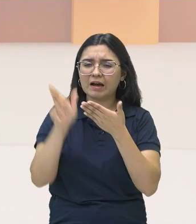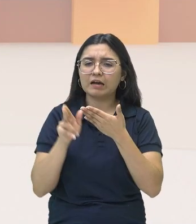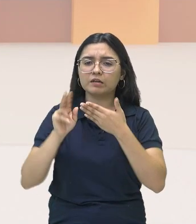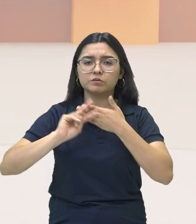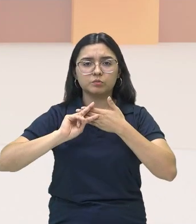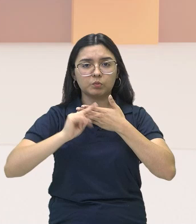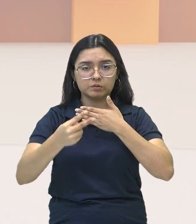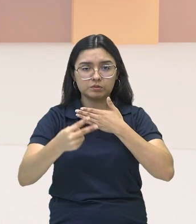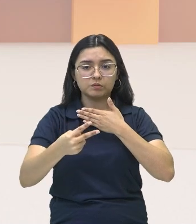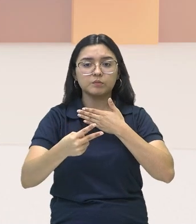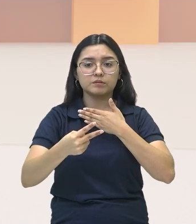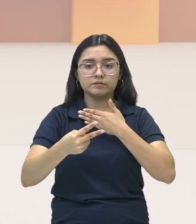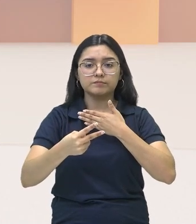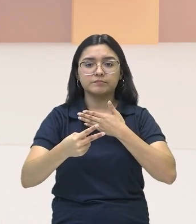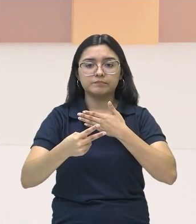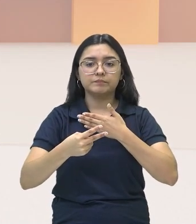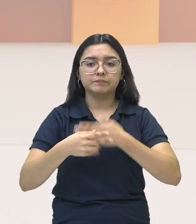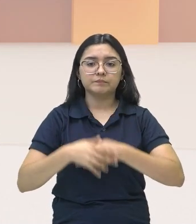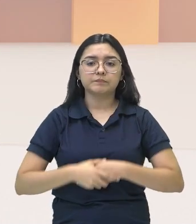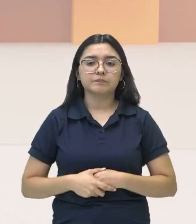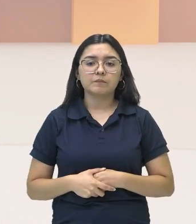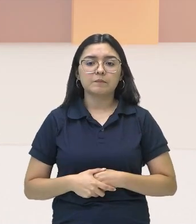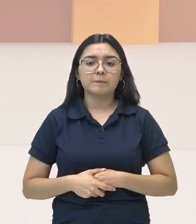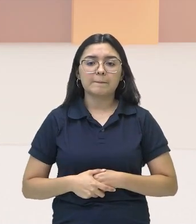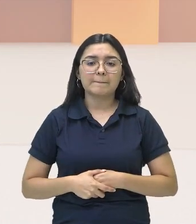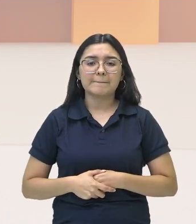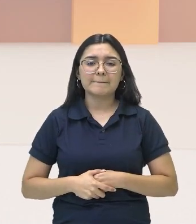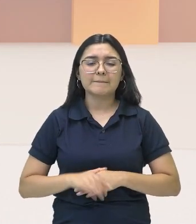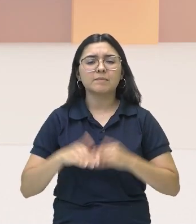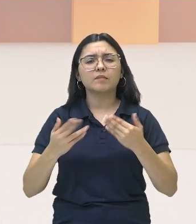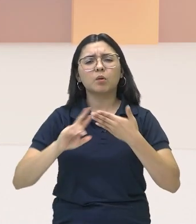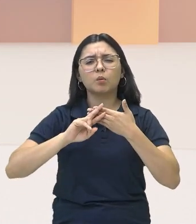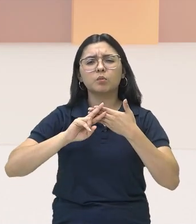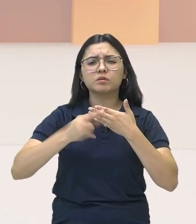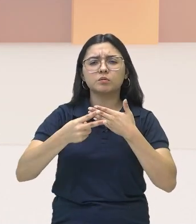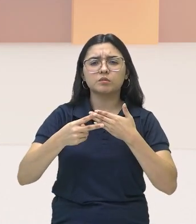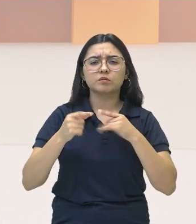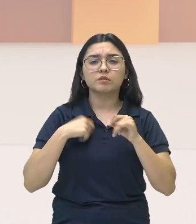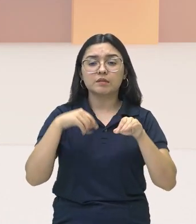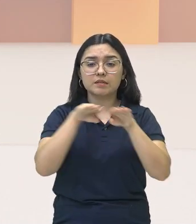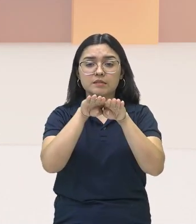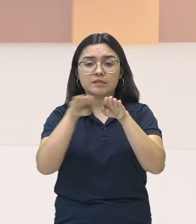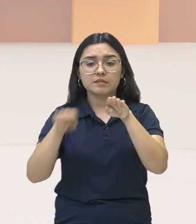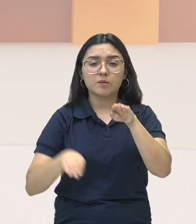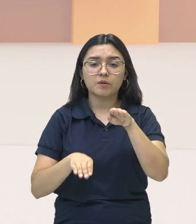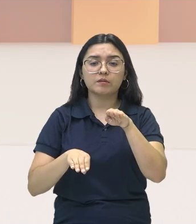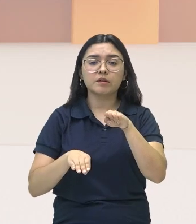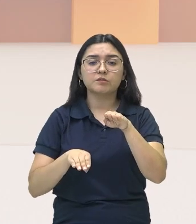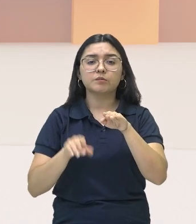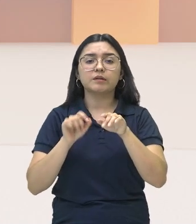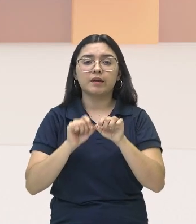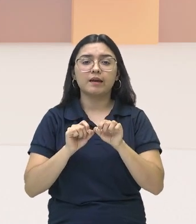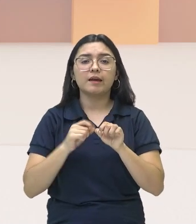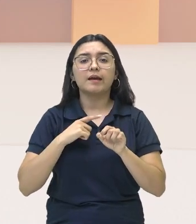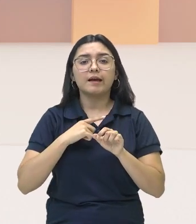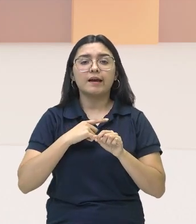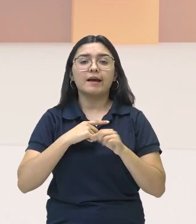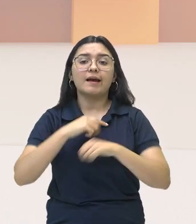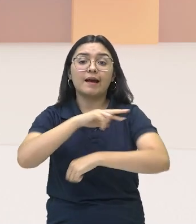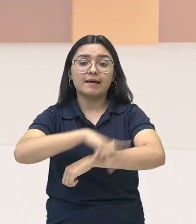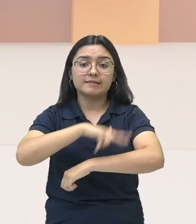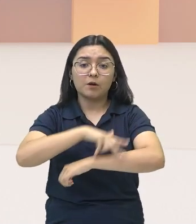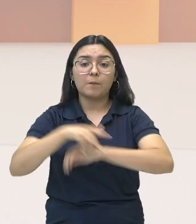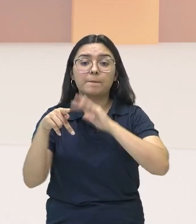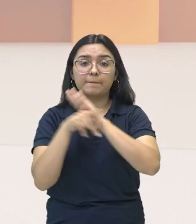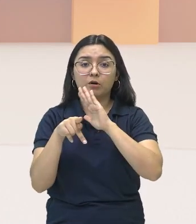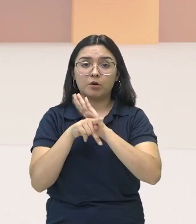consequências, não é? Consequências dessa desigualdade racial no trabalho.